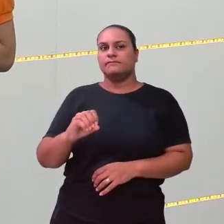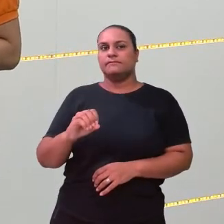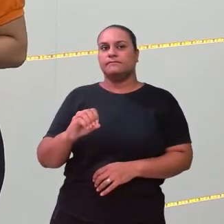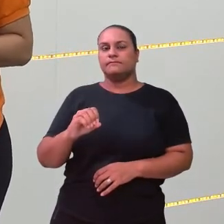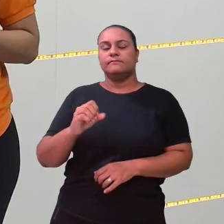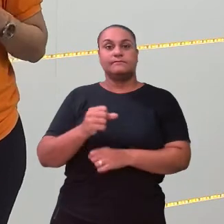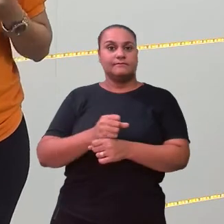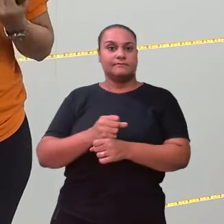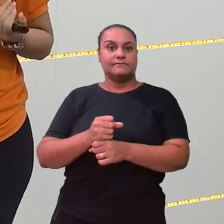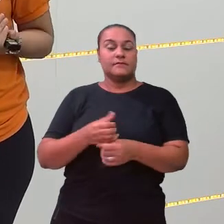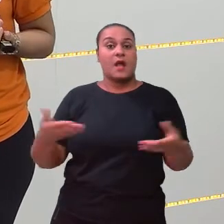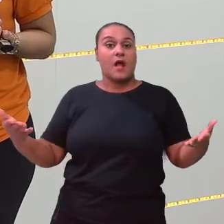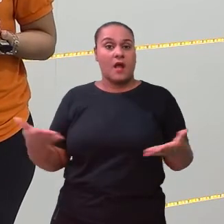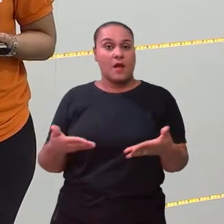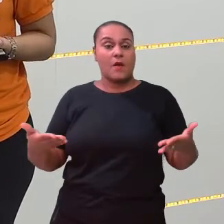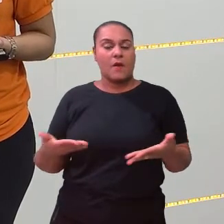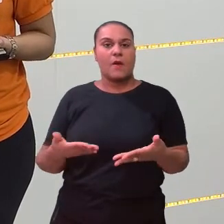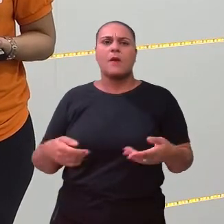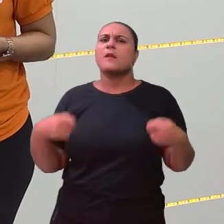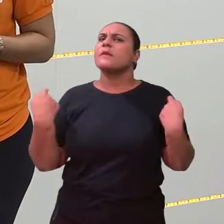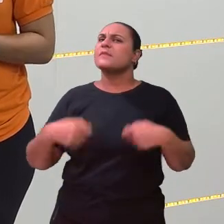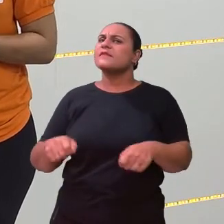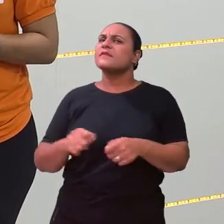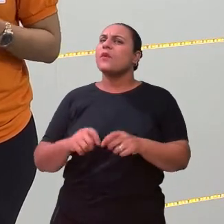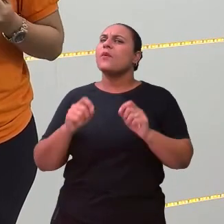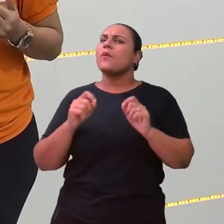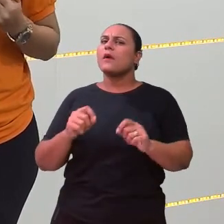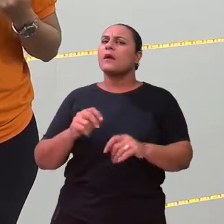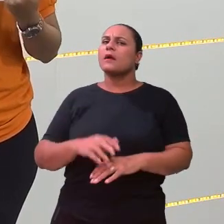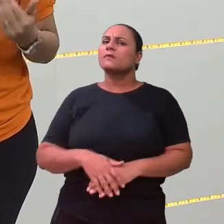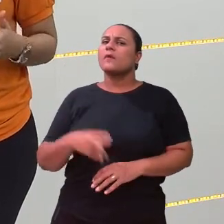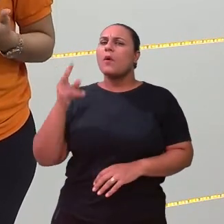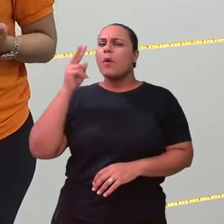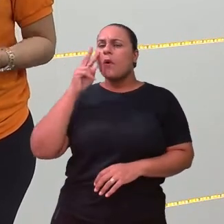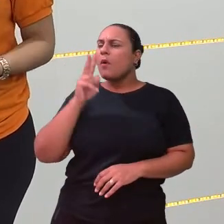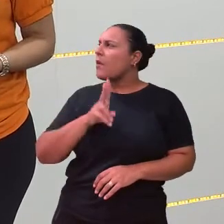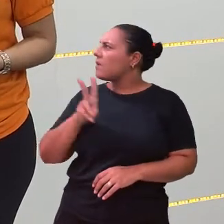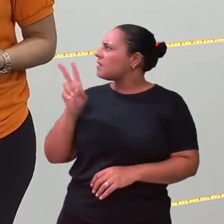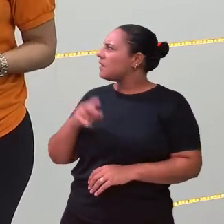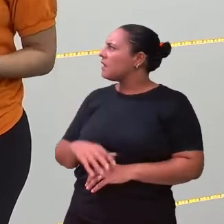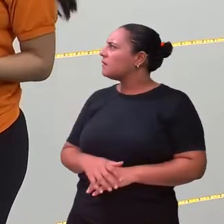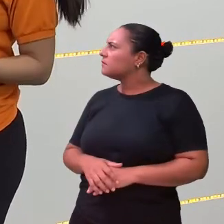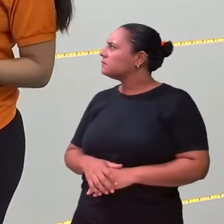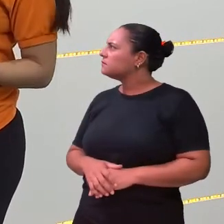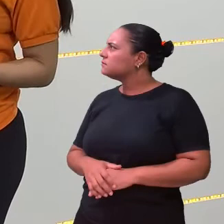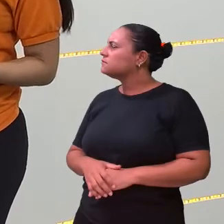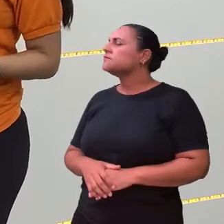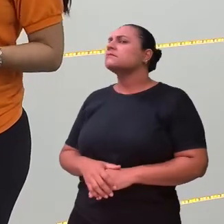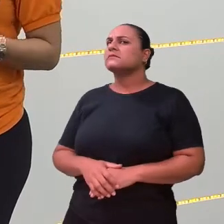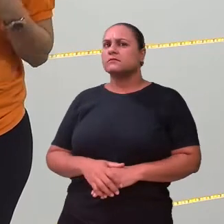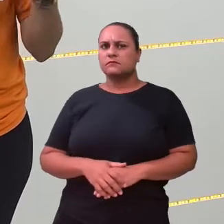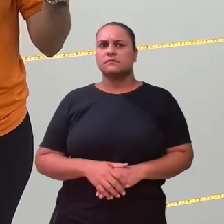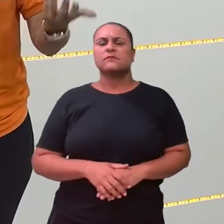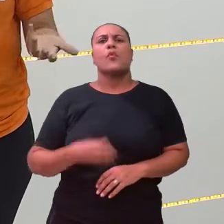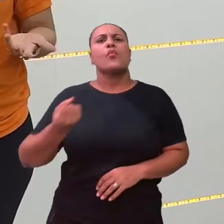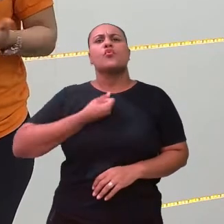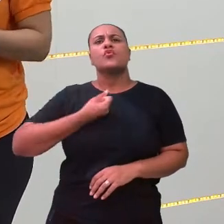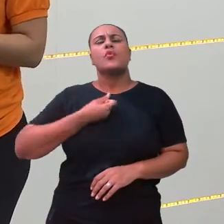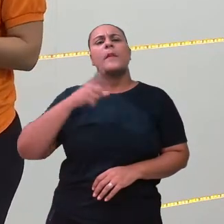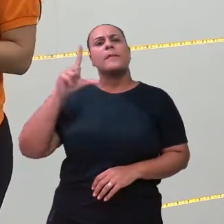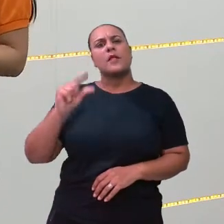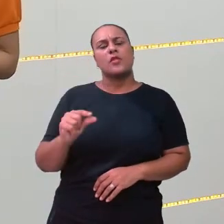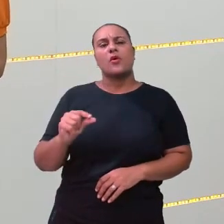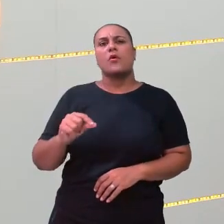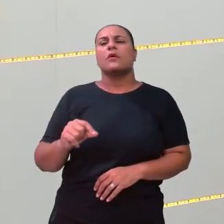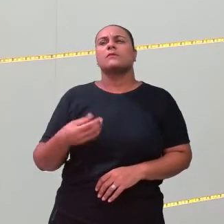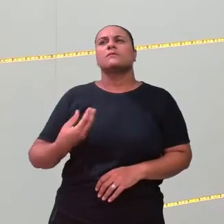anos. Agora, o que eu preciso fazer? Olhar qual é o menor número para saber o que vive menos.